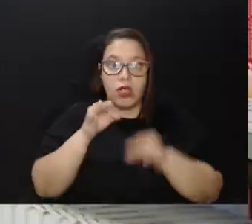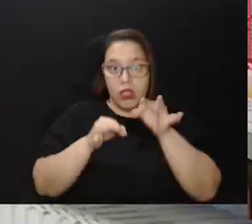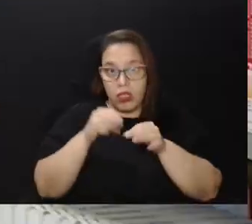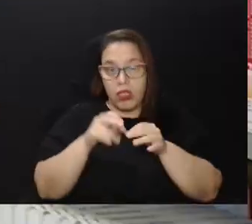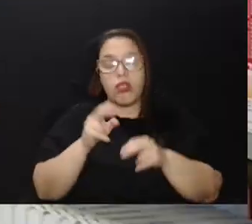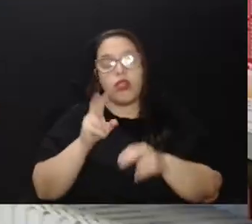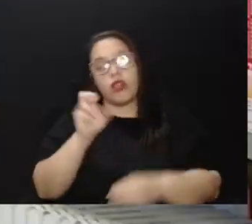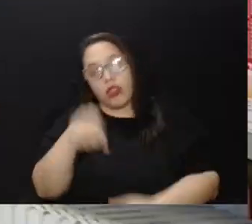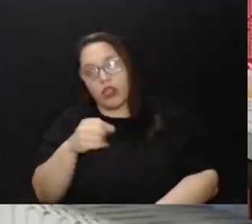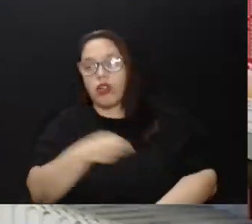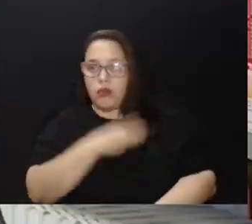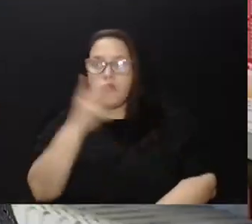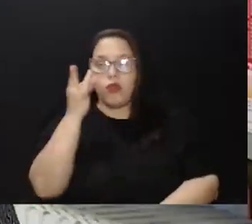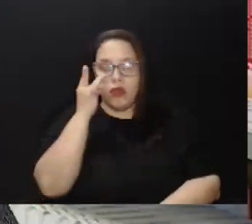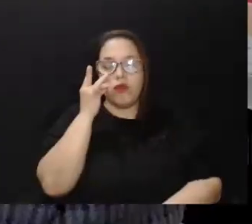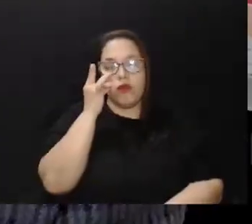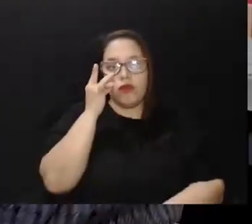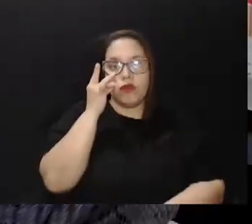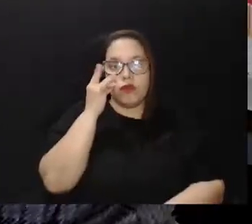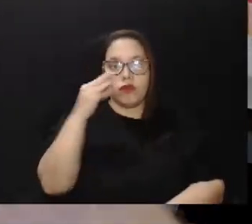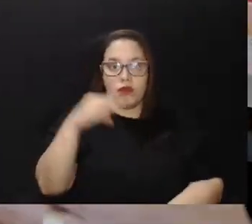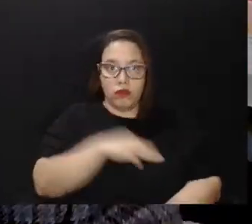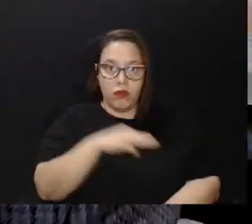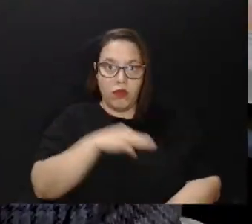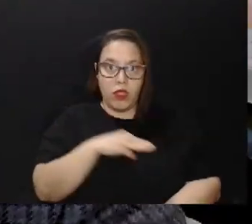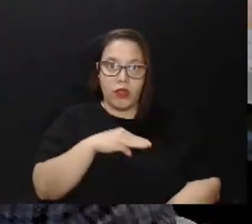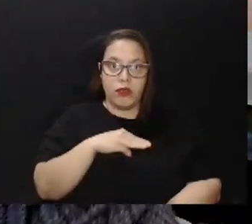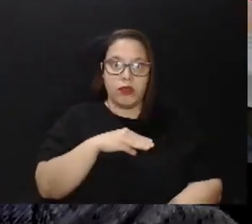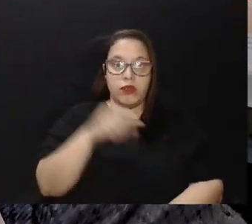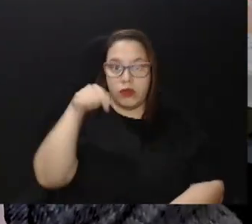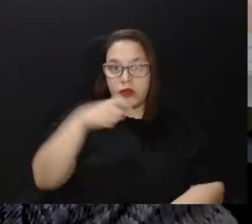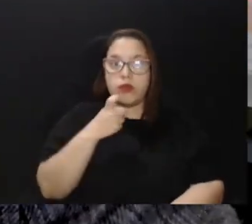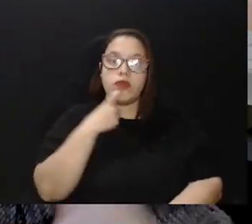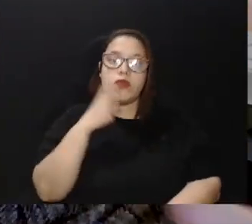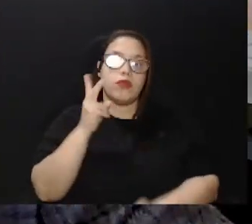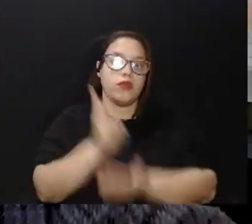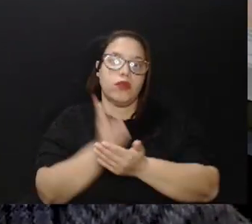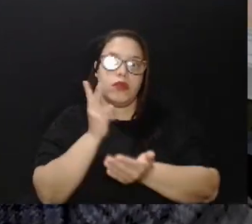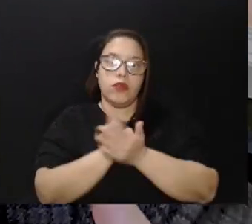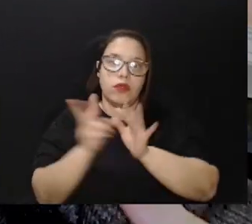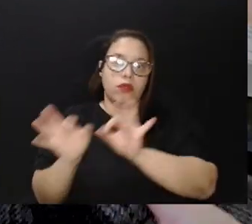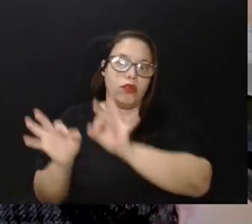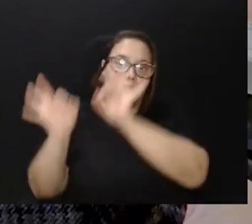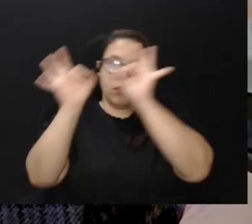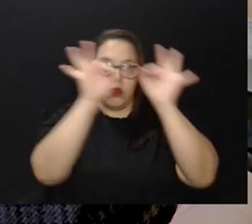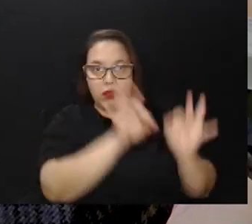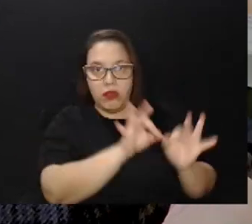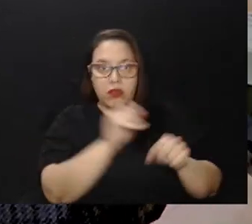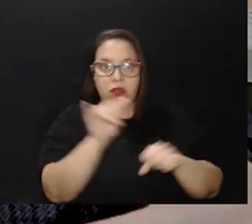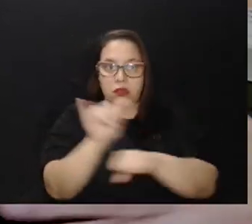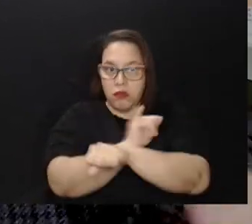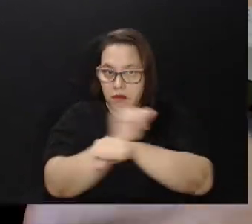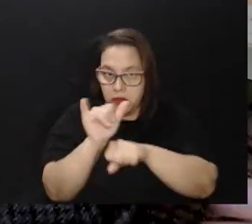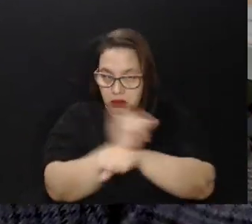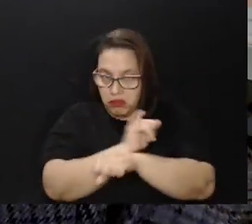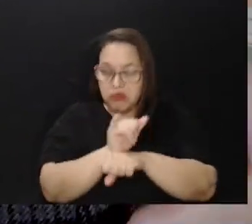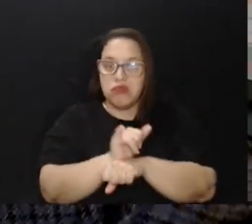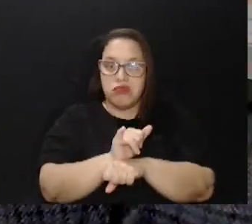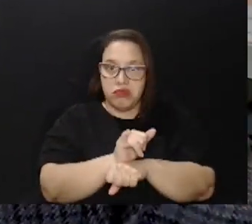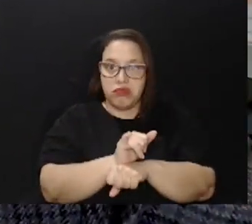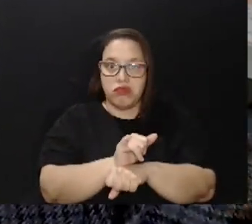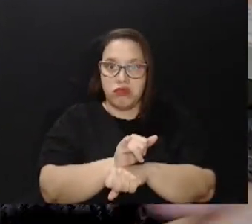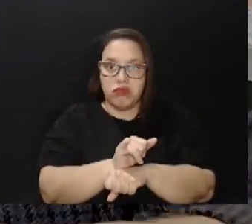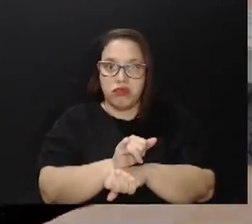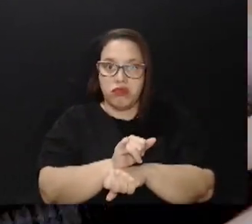dos missionários que vêm do Sul em Campinas. Então, Campinas sempre foi vista como uma cidade estratégica do ponto de vista da missão